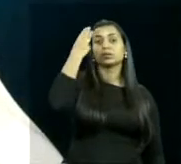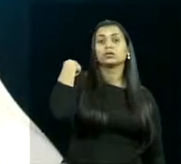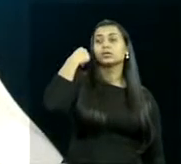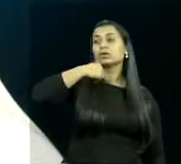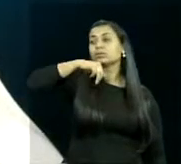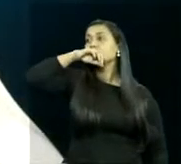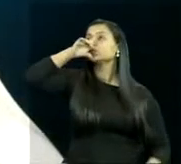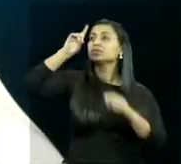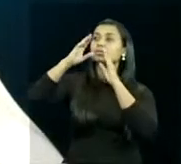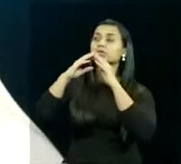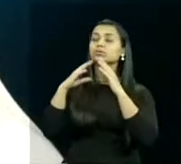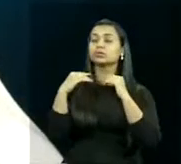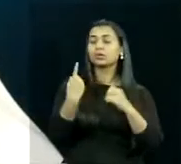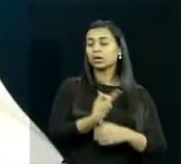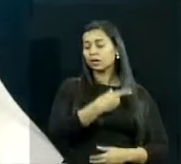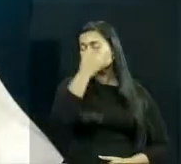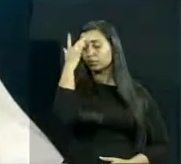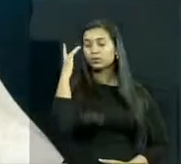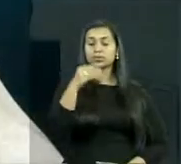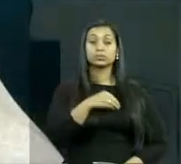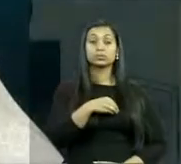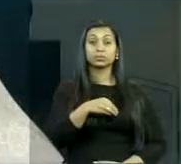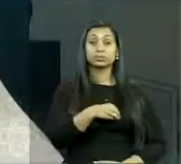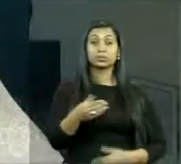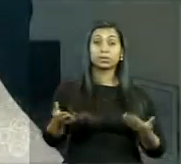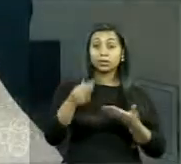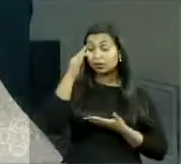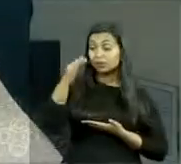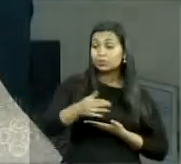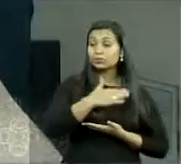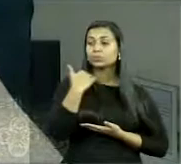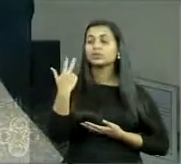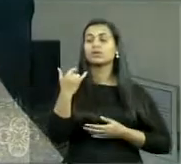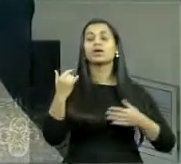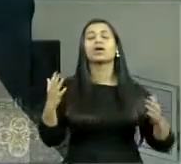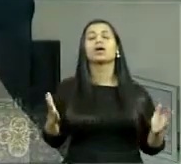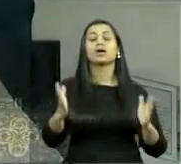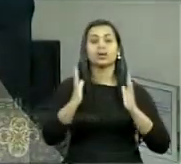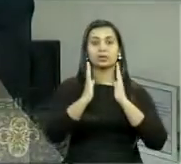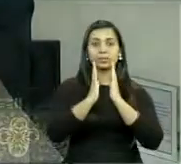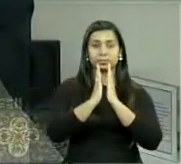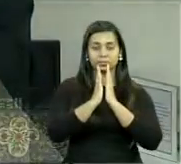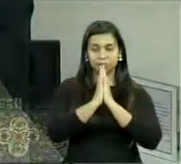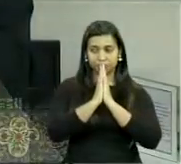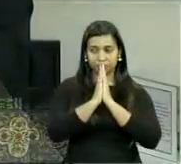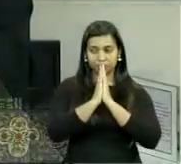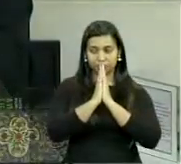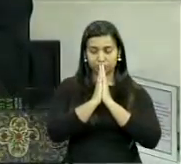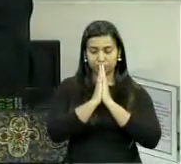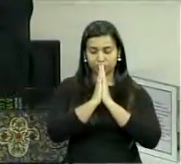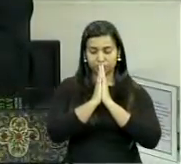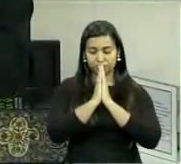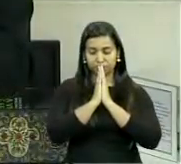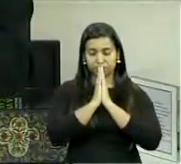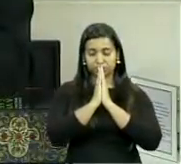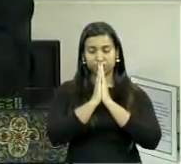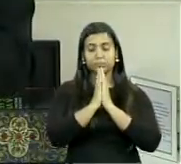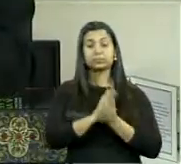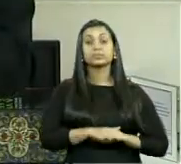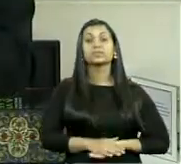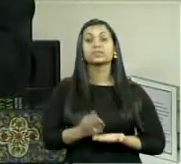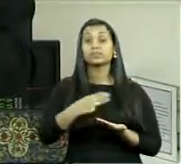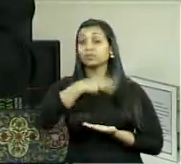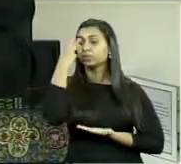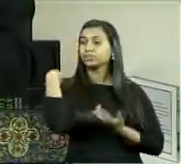Santa Maria, Mãe de Deus, rogai por nós, pecadores, agora e na hora da nossa morte.